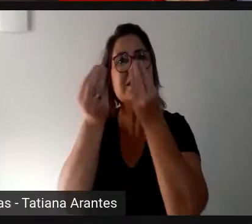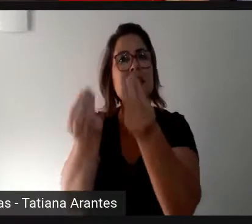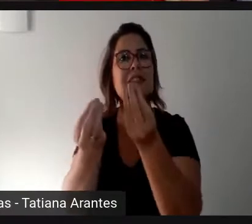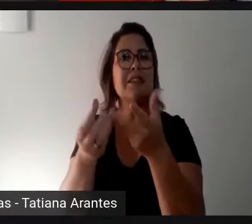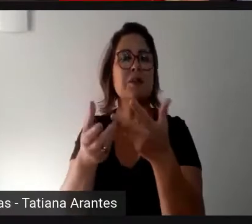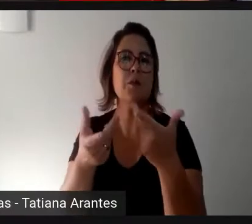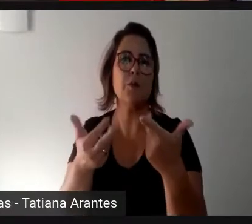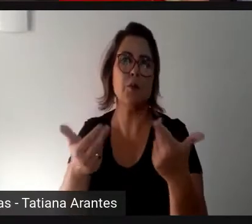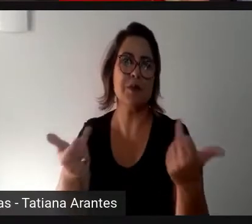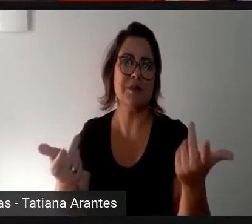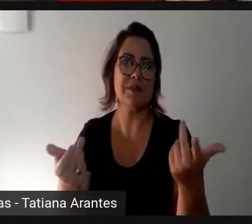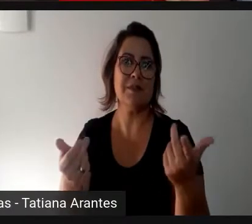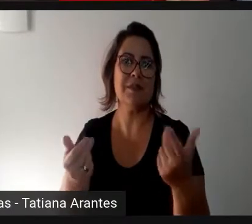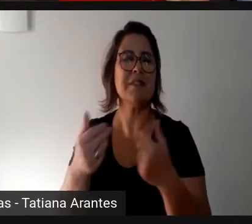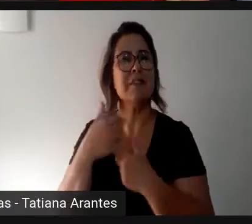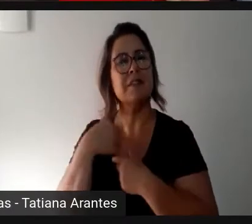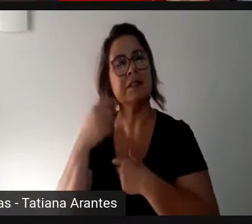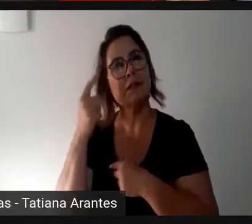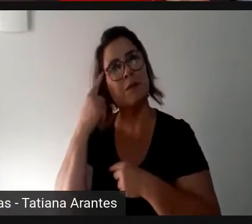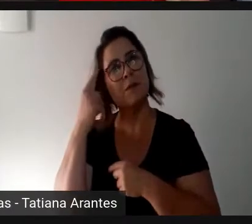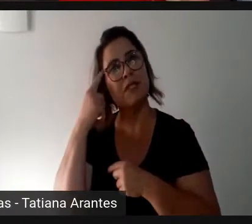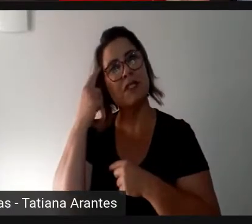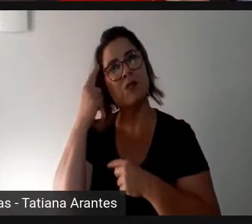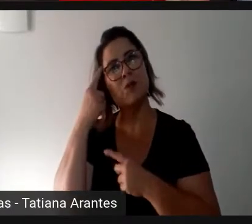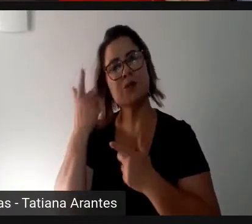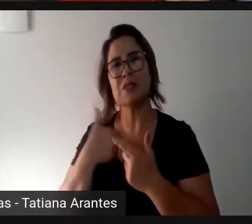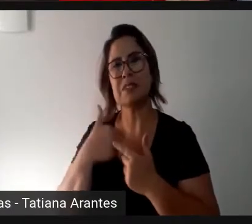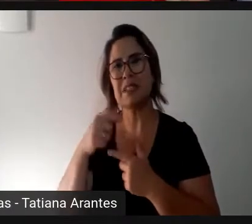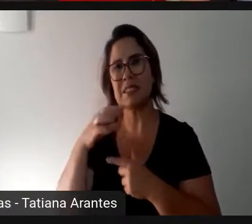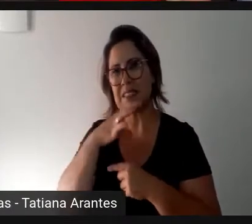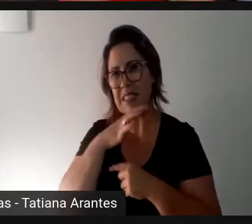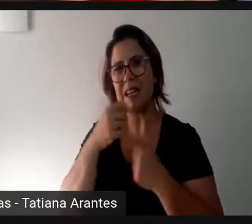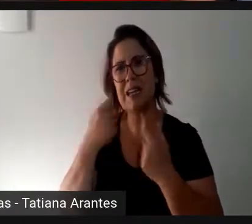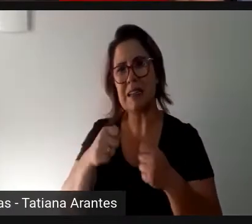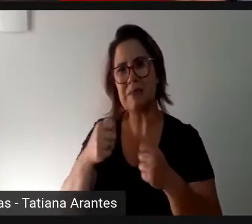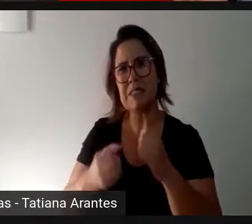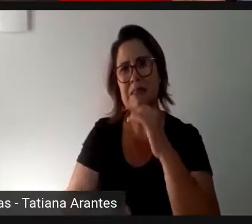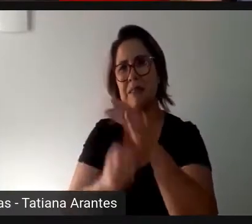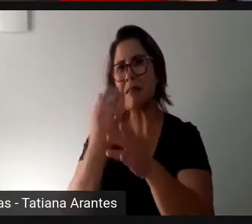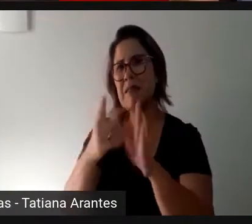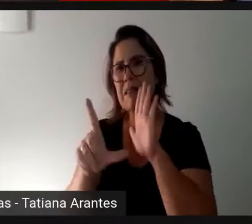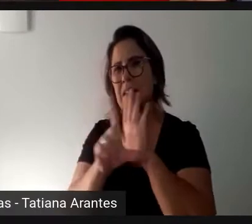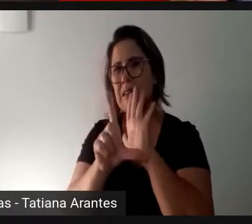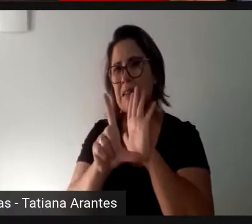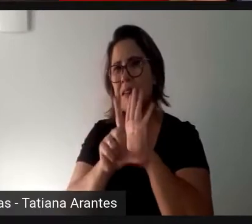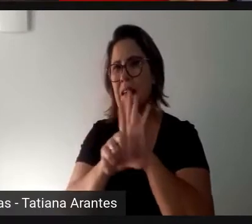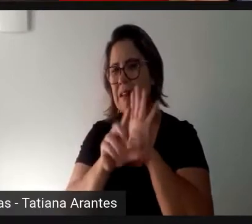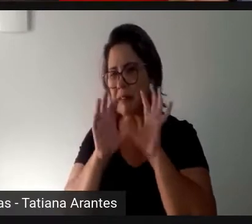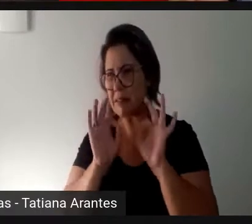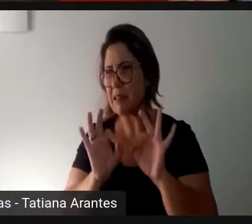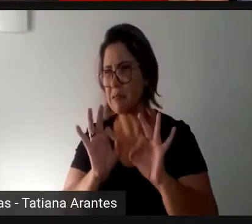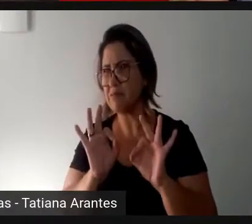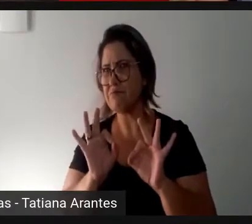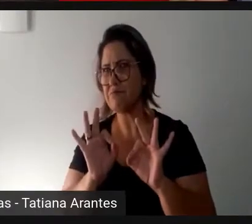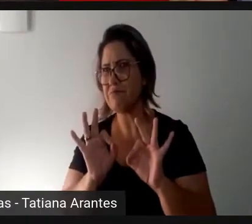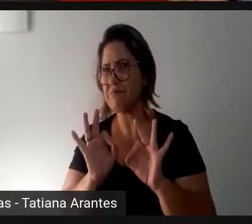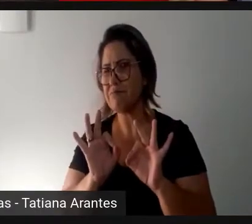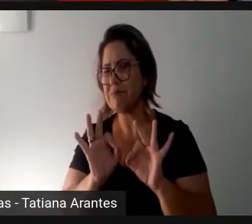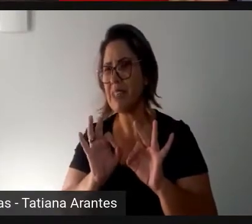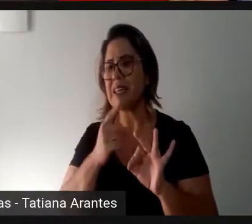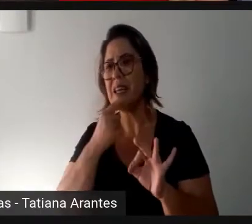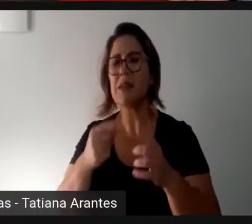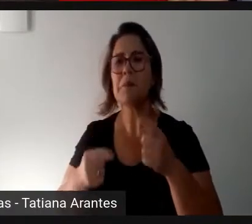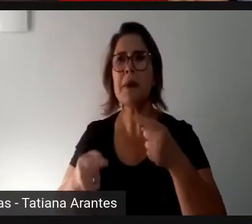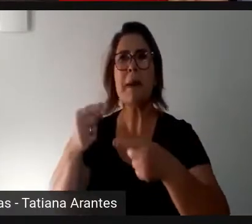Eu acho que também volta para aquela até dúvida, vem cá, a gente precisa de uma lei? Tem dois vieses. A gente precisa que o assunto seja debatido e caia na